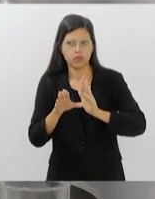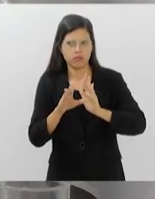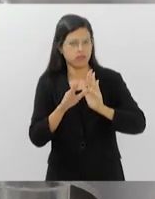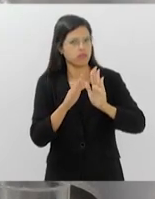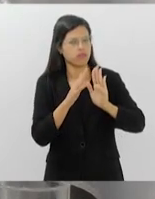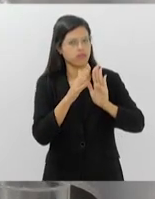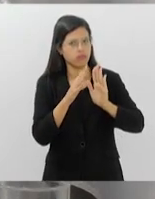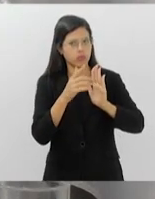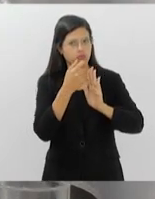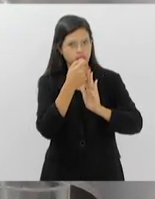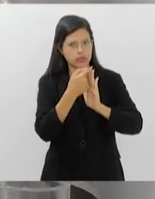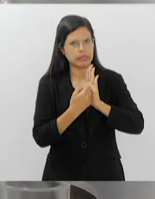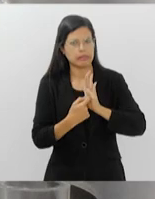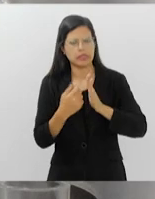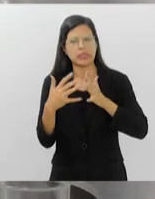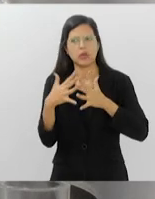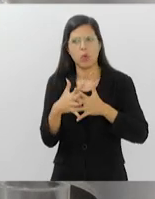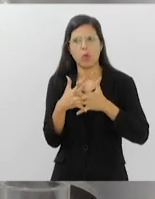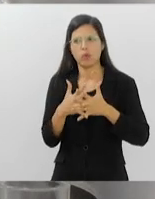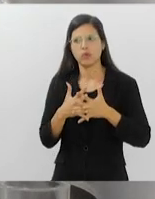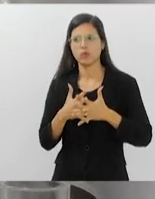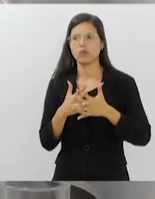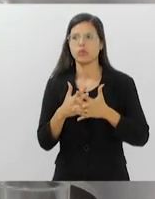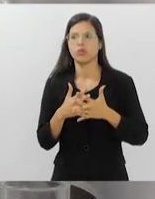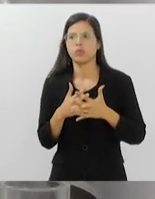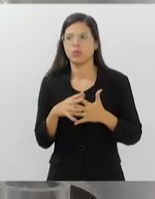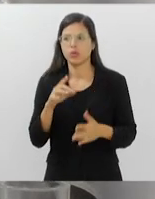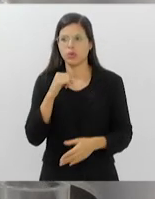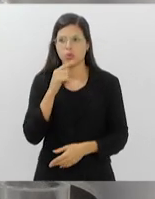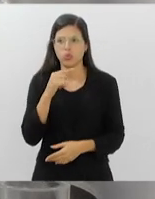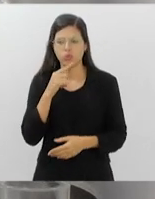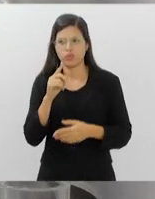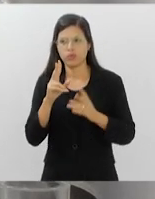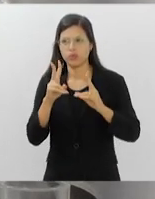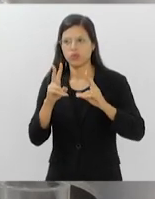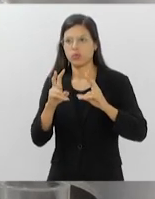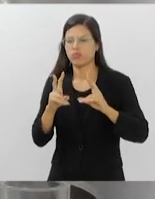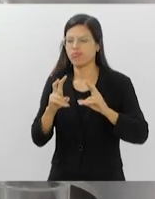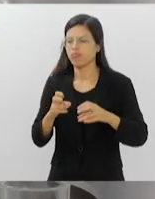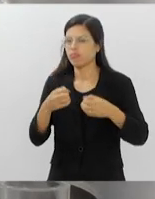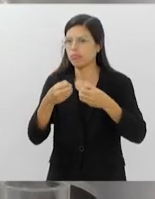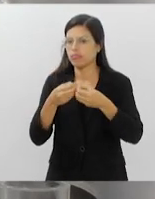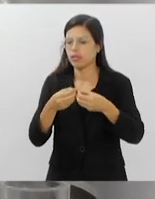confusa, confesso que eu fiquei em dúvida aqui de uma eventual prejudicabilidade,